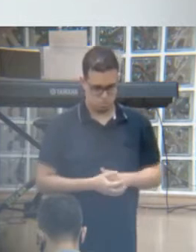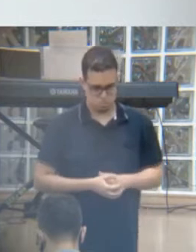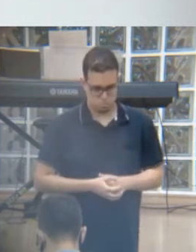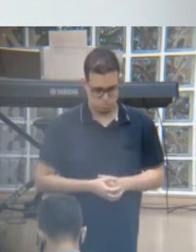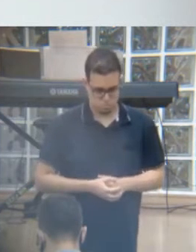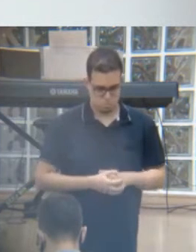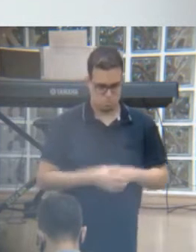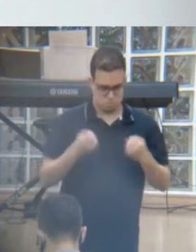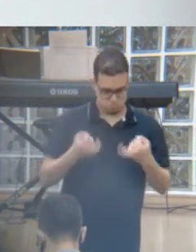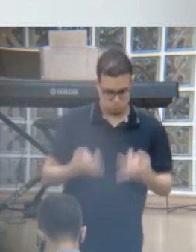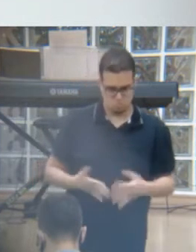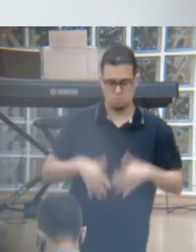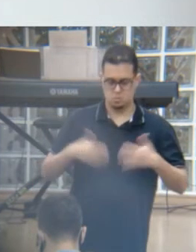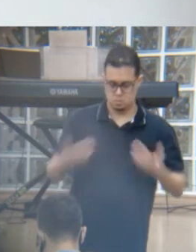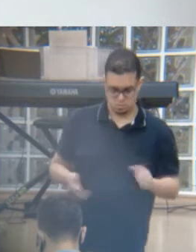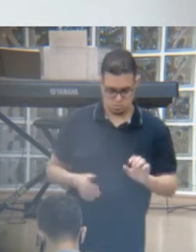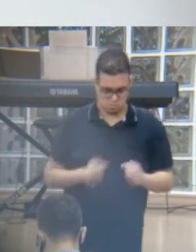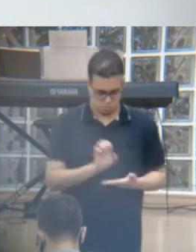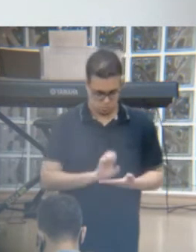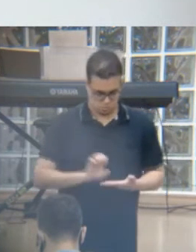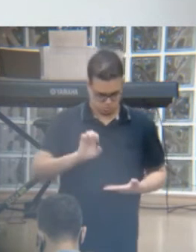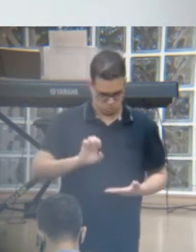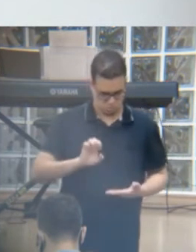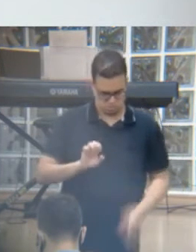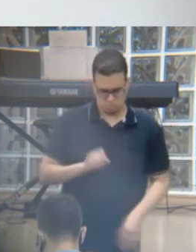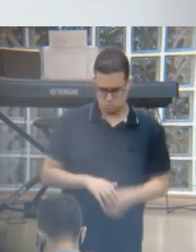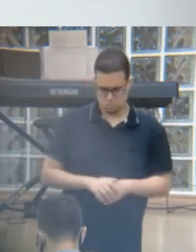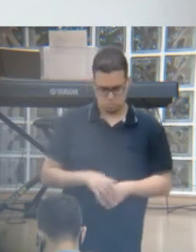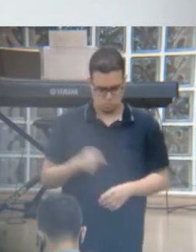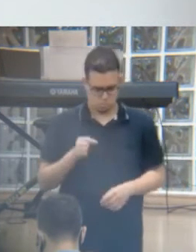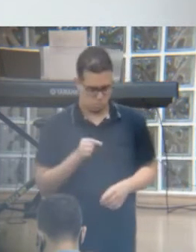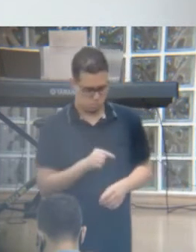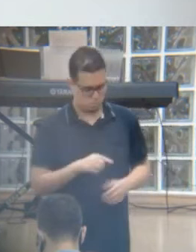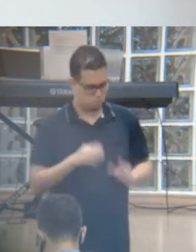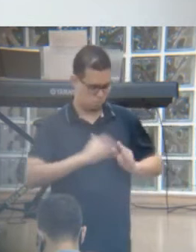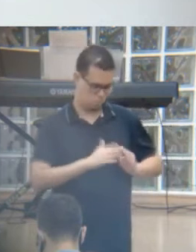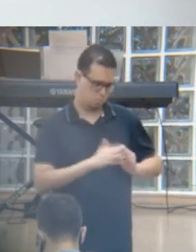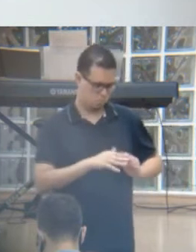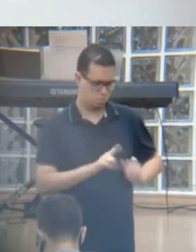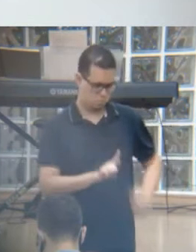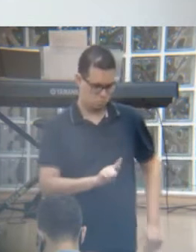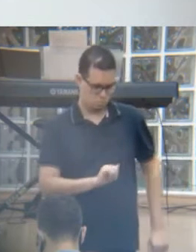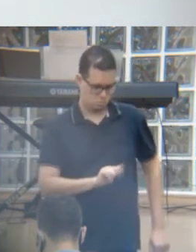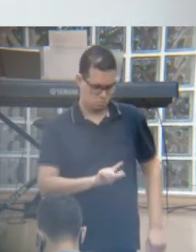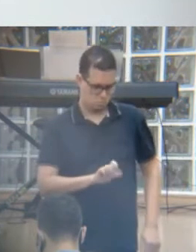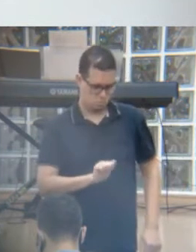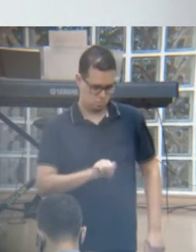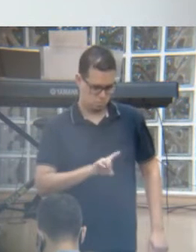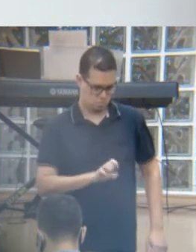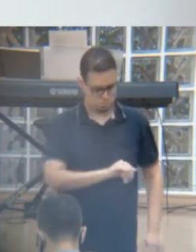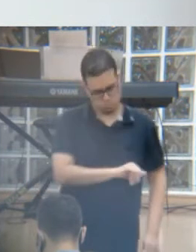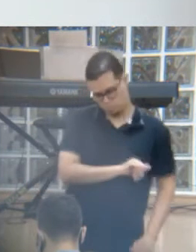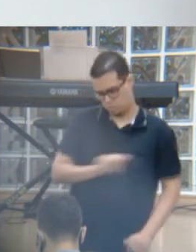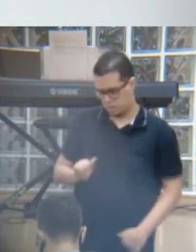Então Elias, o tesbita dos moradores de Gileade, disse a Acabe: